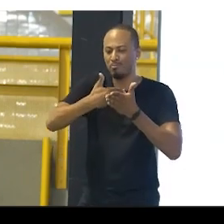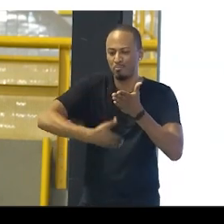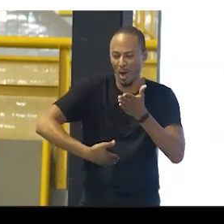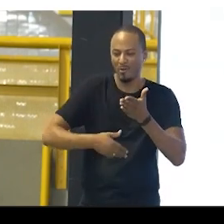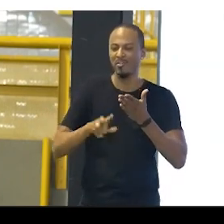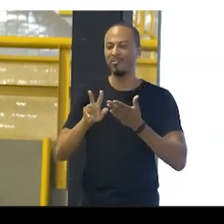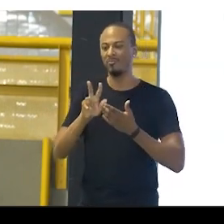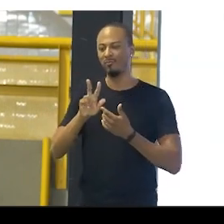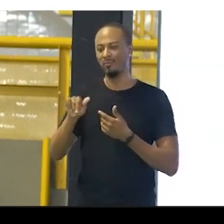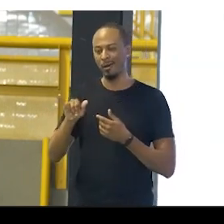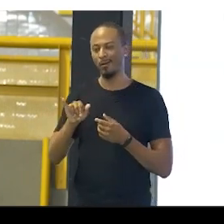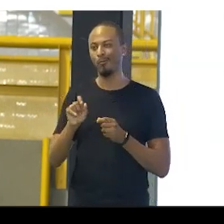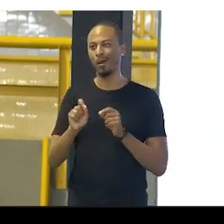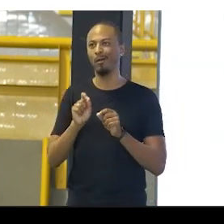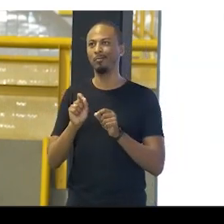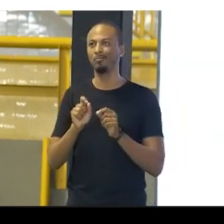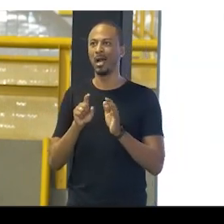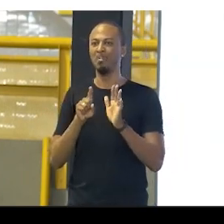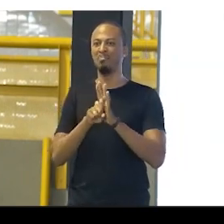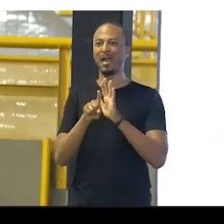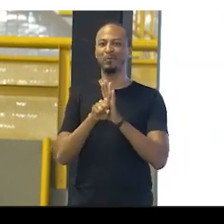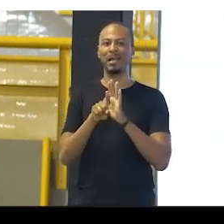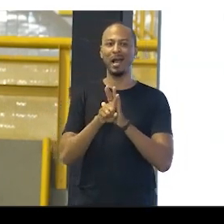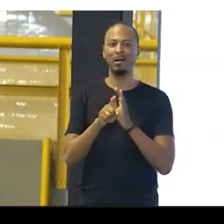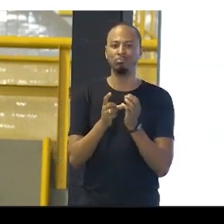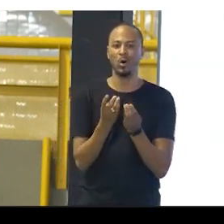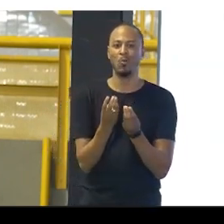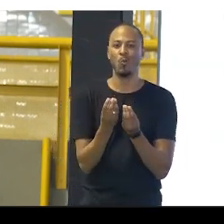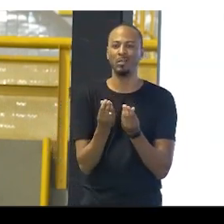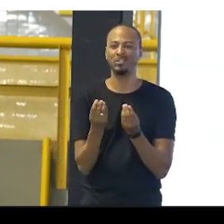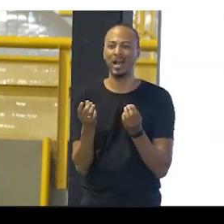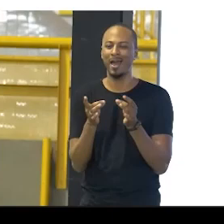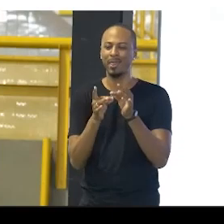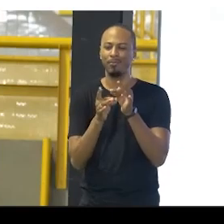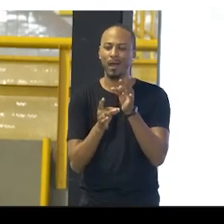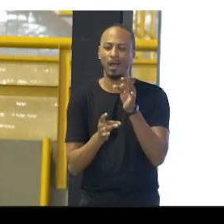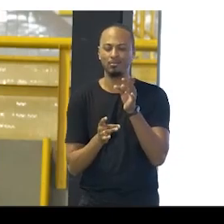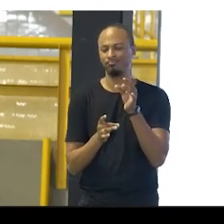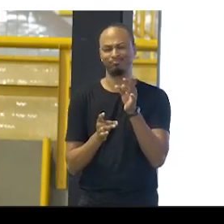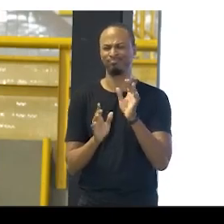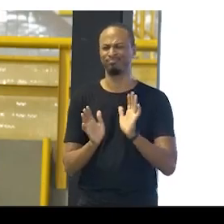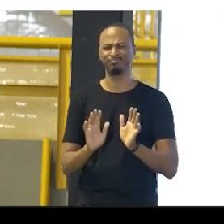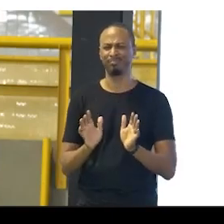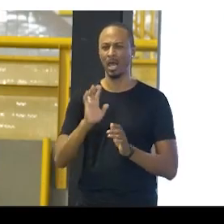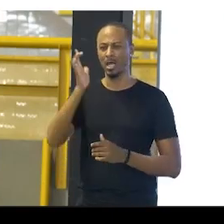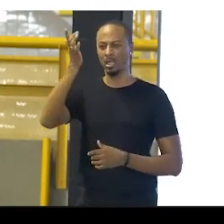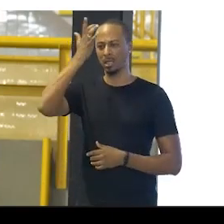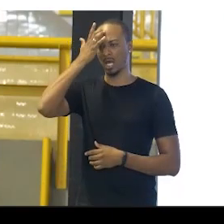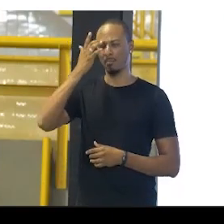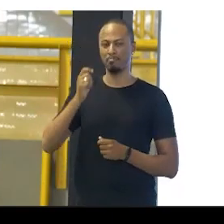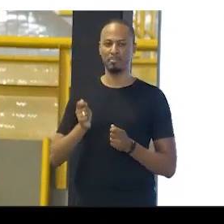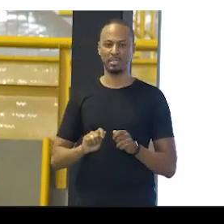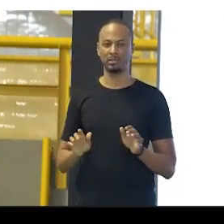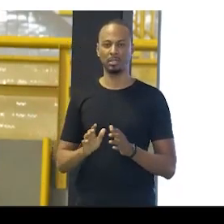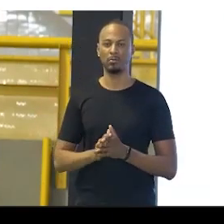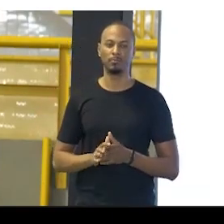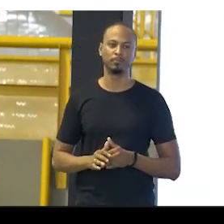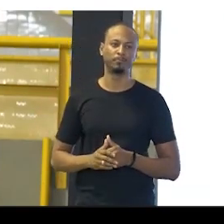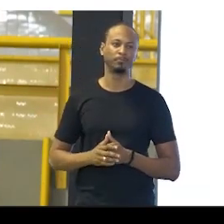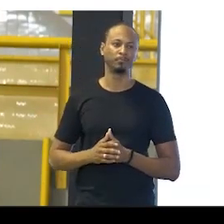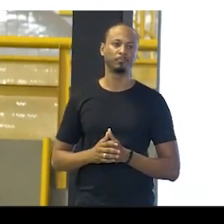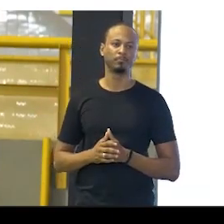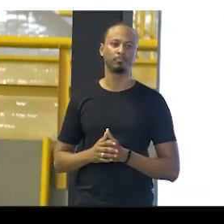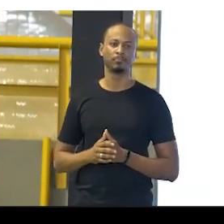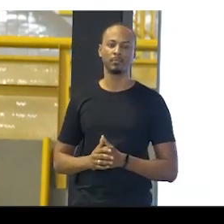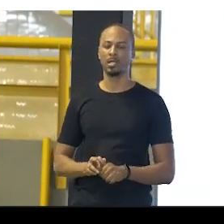ou daquele mineral. Por isso que eu não vejo necessidade de você sair decorando isso aí. Né? Prof, reservas, o que é